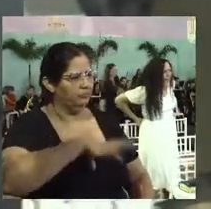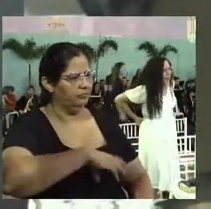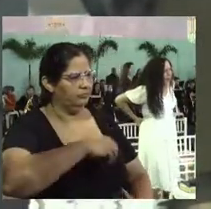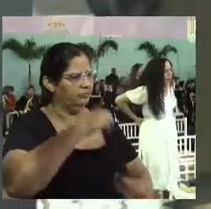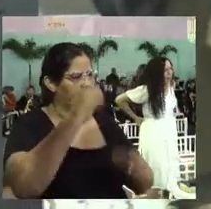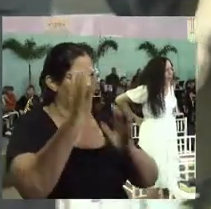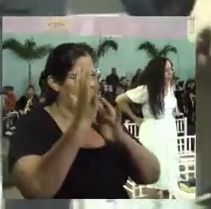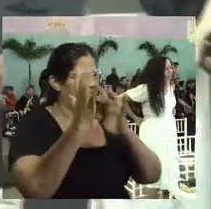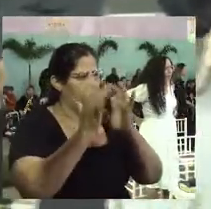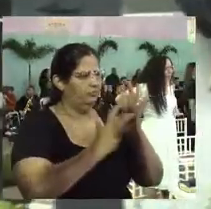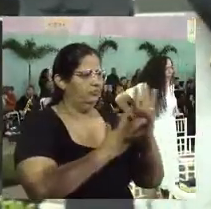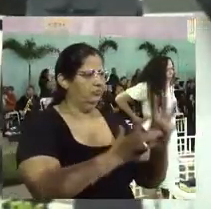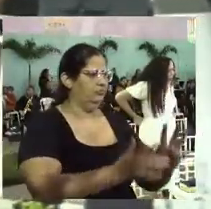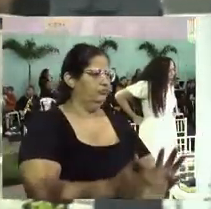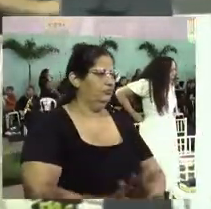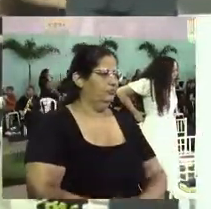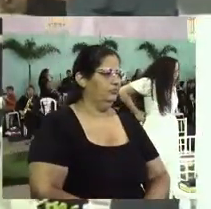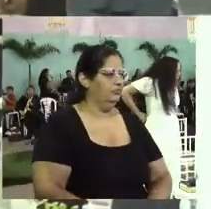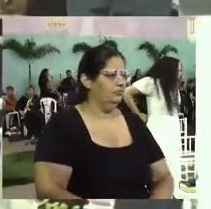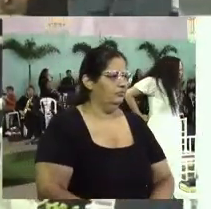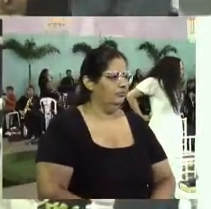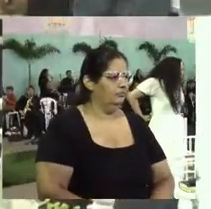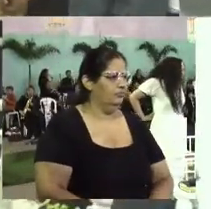Jesus Cristo Seja bem vindo